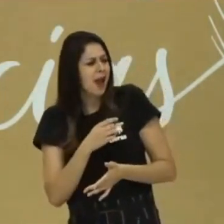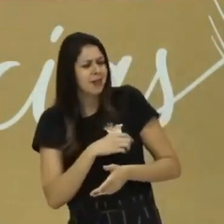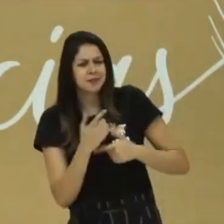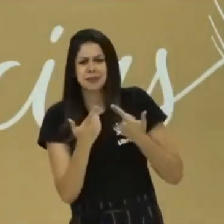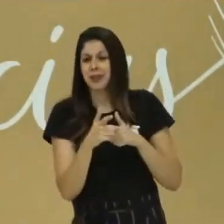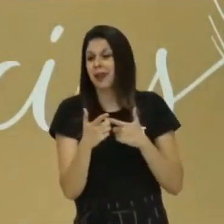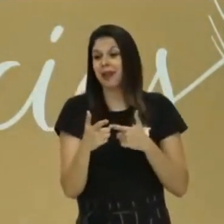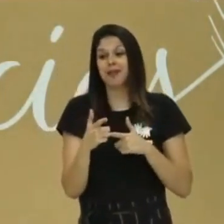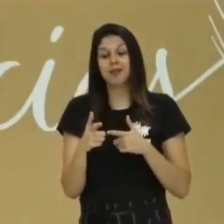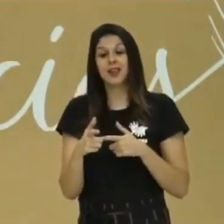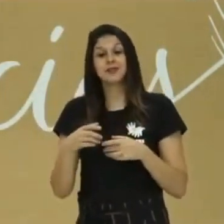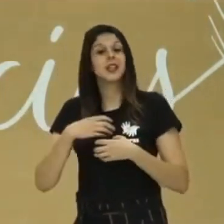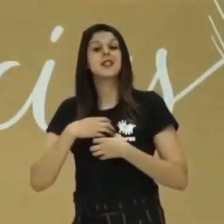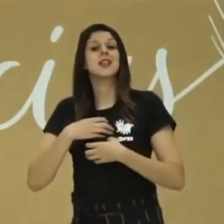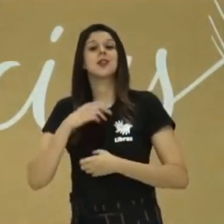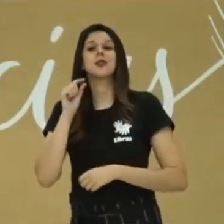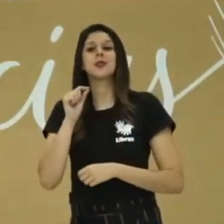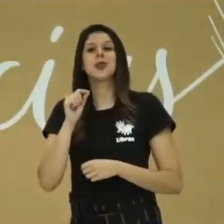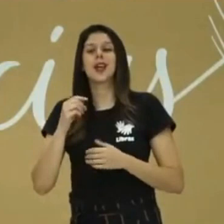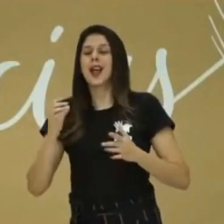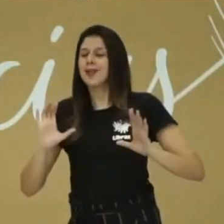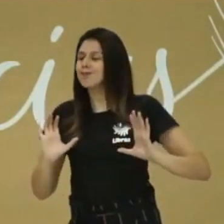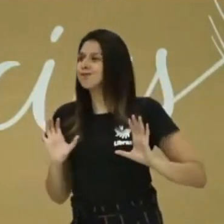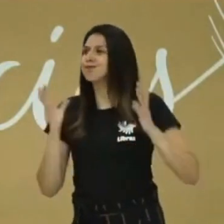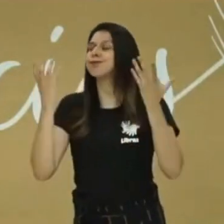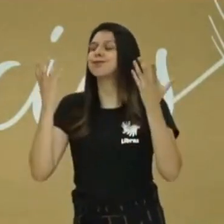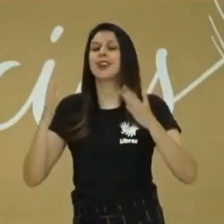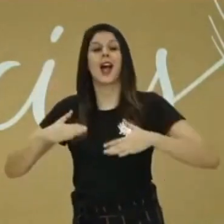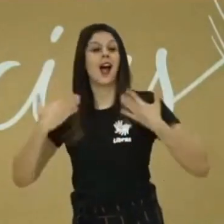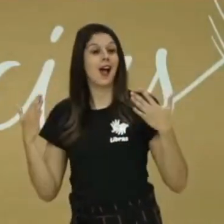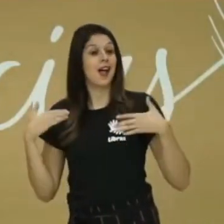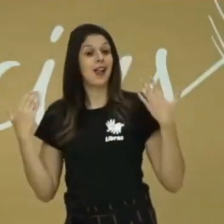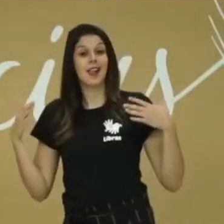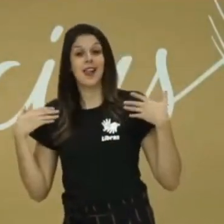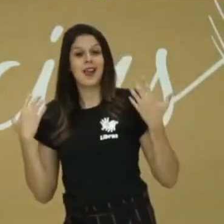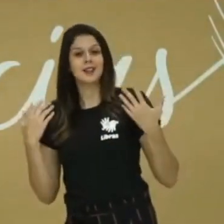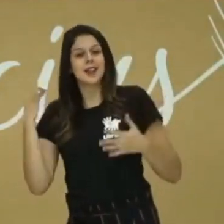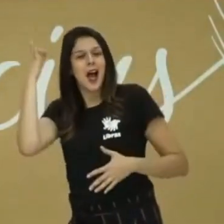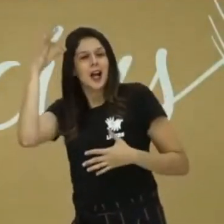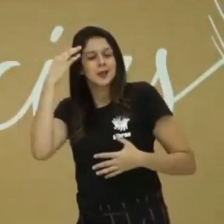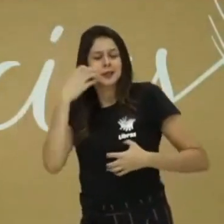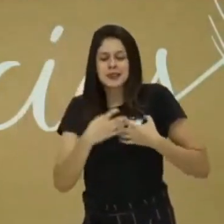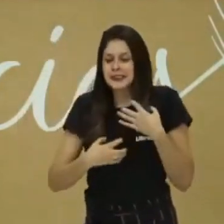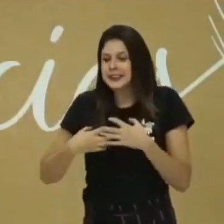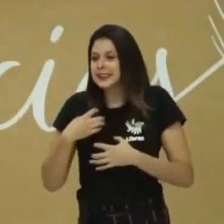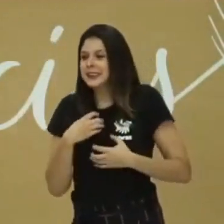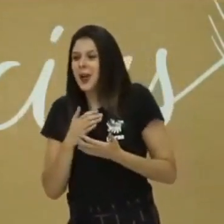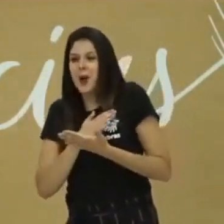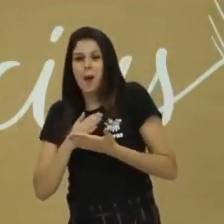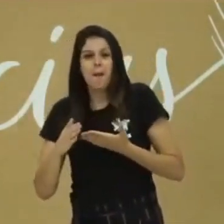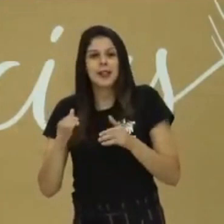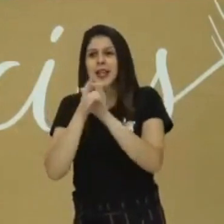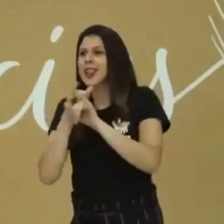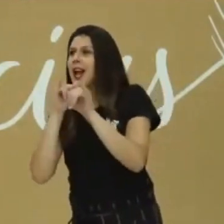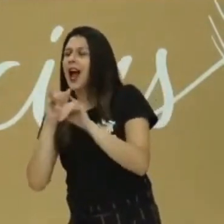invés de Pavorô Pânico a júbilo dentro deles o espírito começa a cogitar dentro deles e eles começam